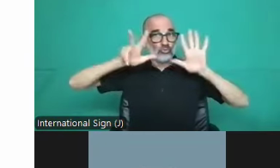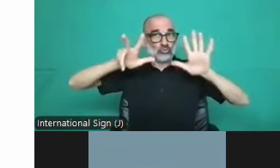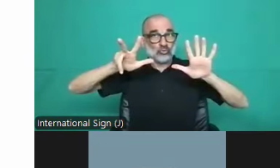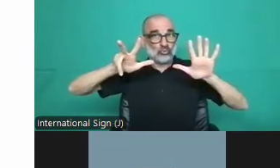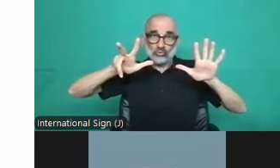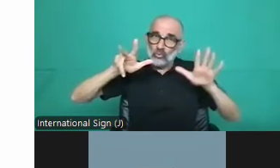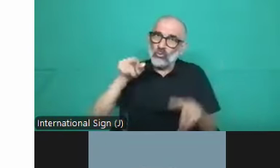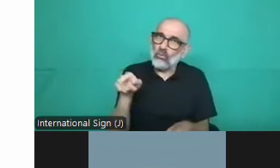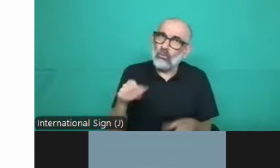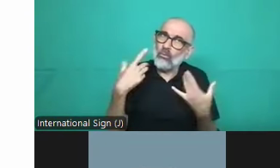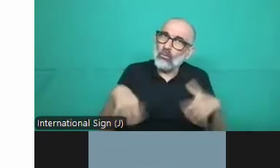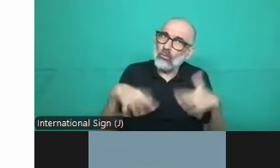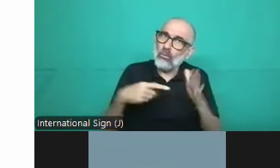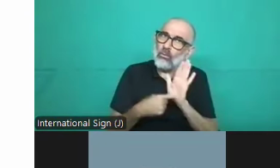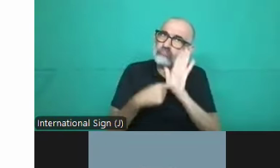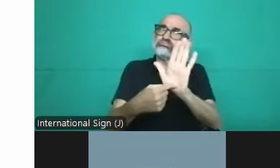idosa,